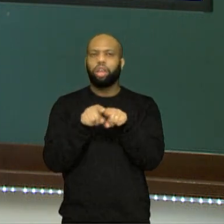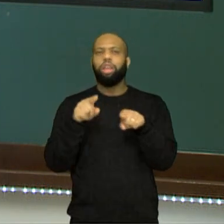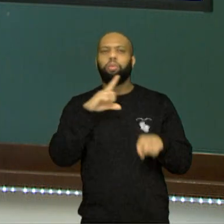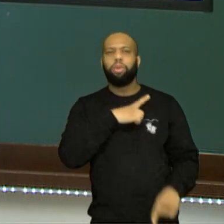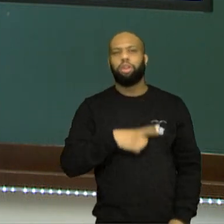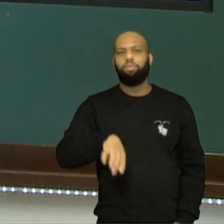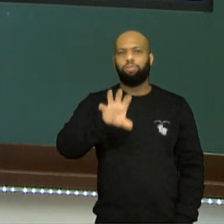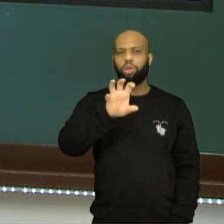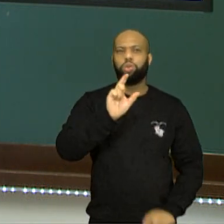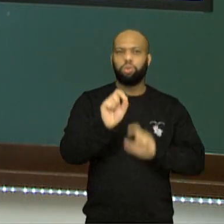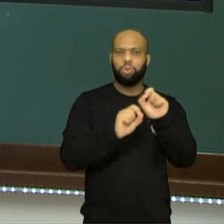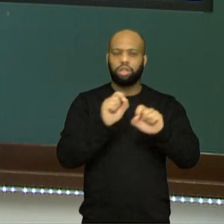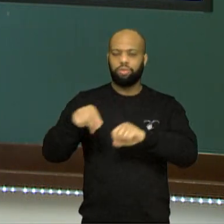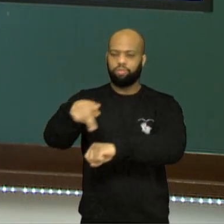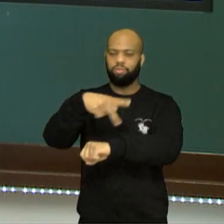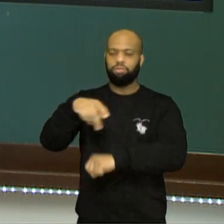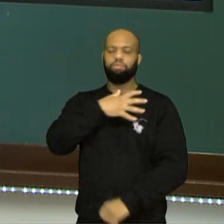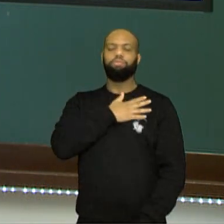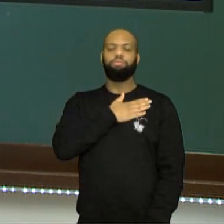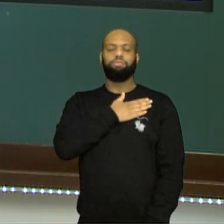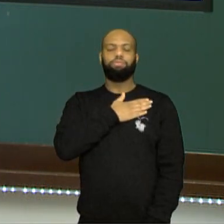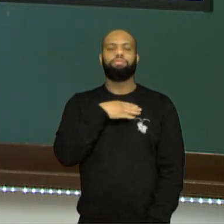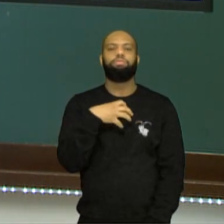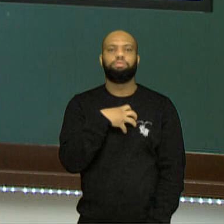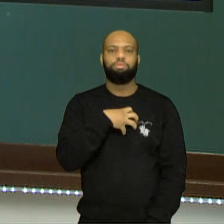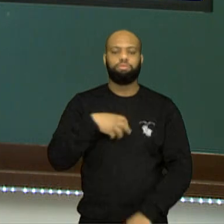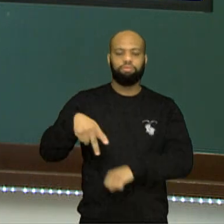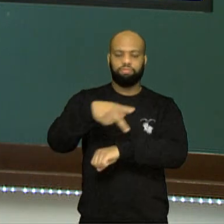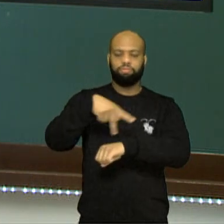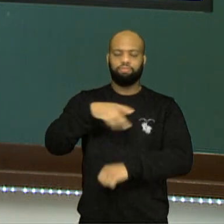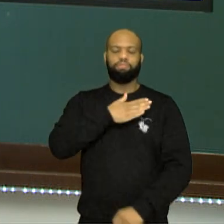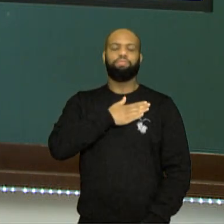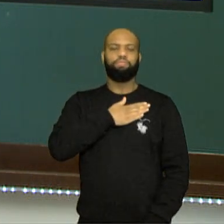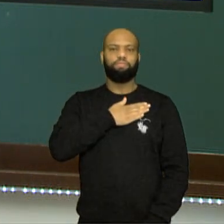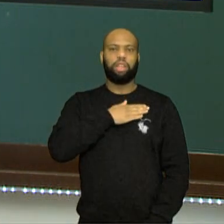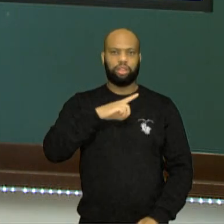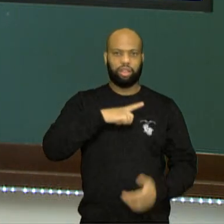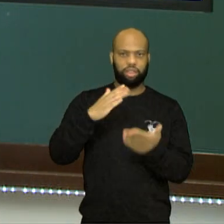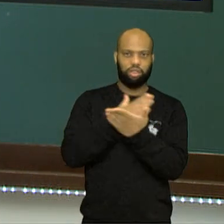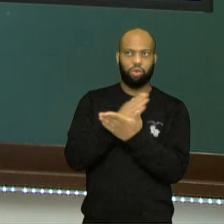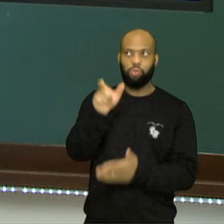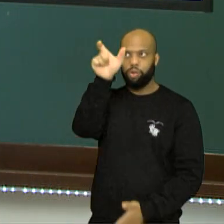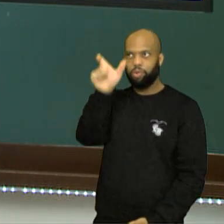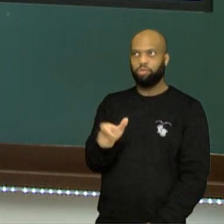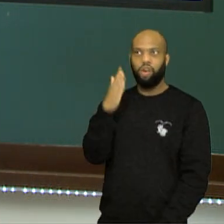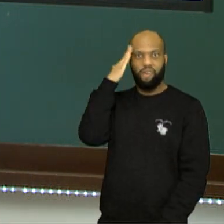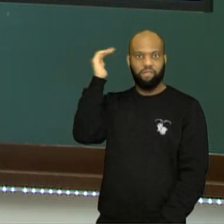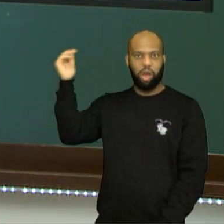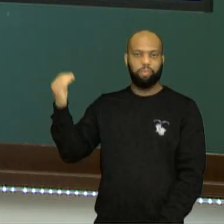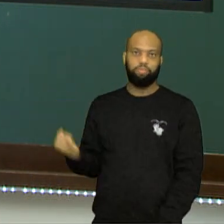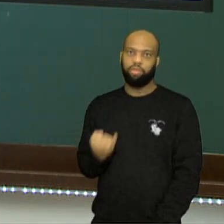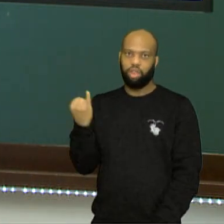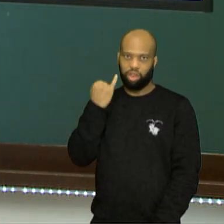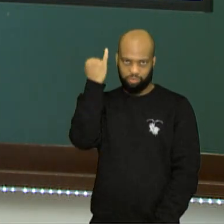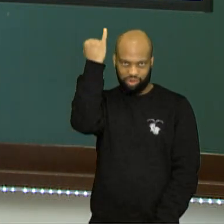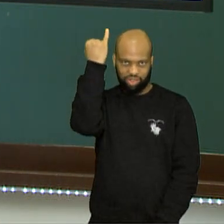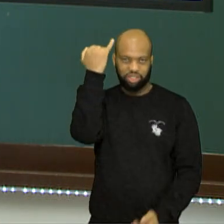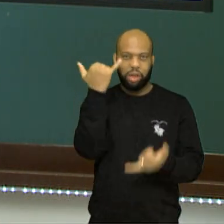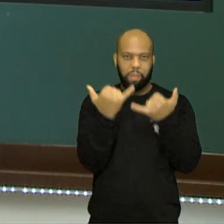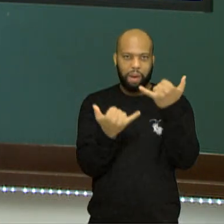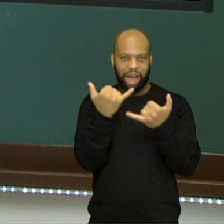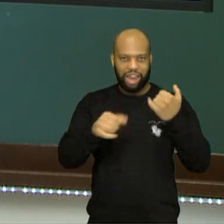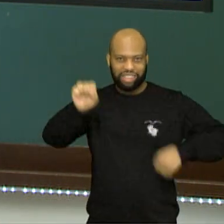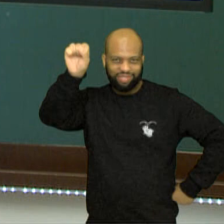essa questão do nacionalismo, do sentimento nacional, são heróis nacionais, né? Então, aqui, ó,